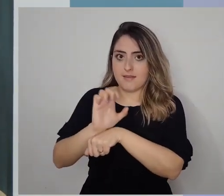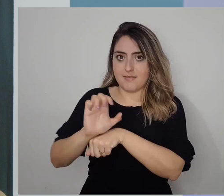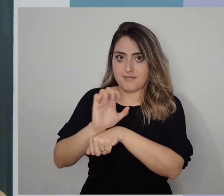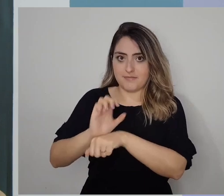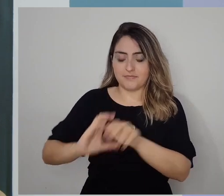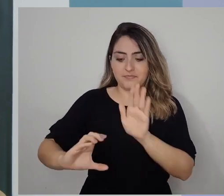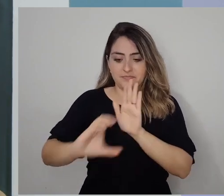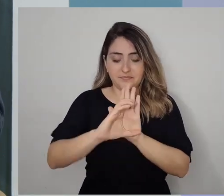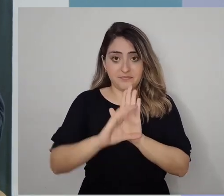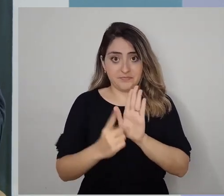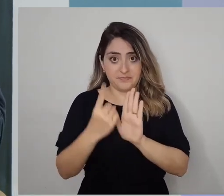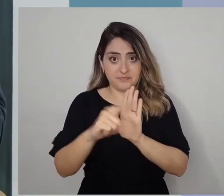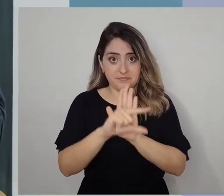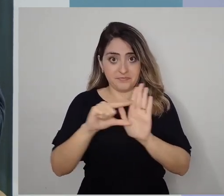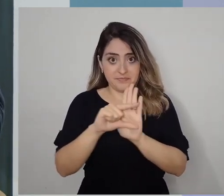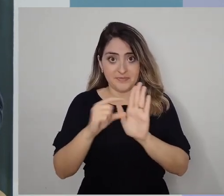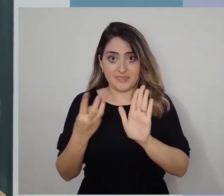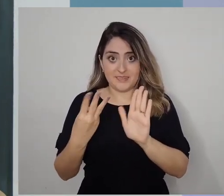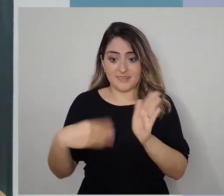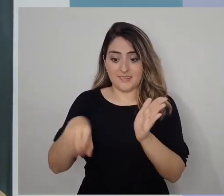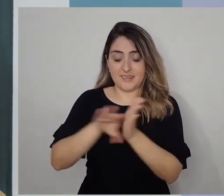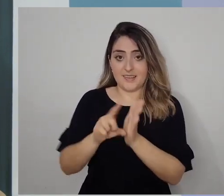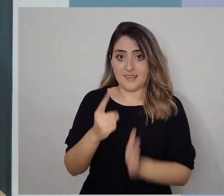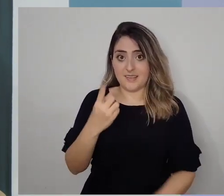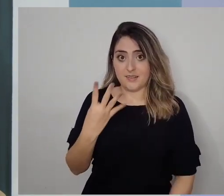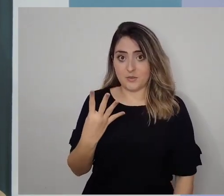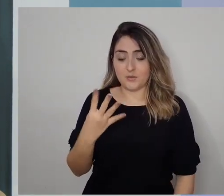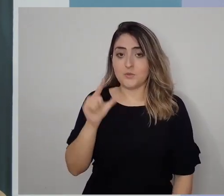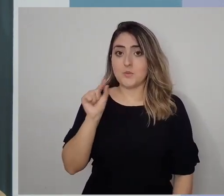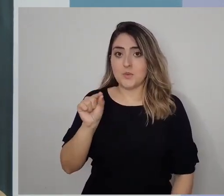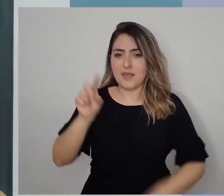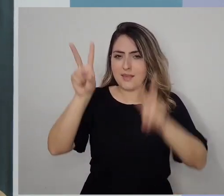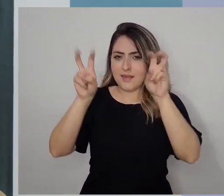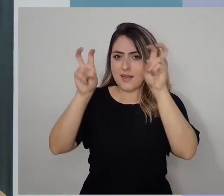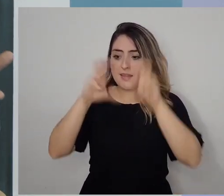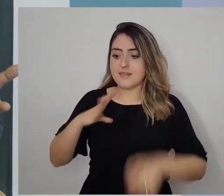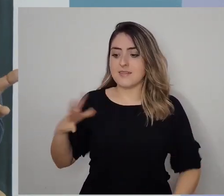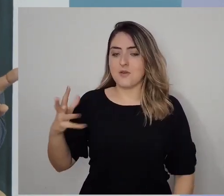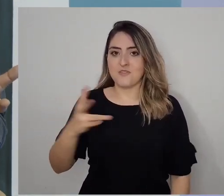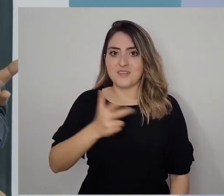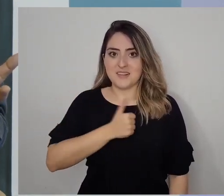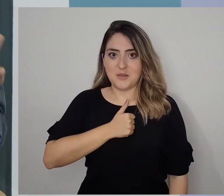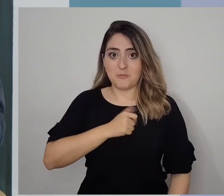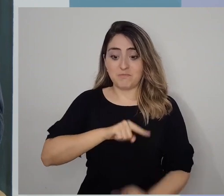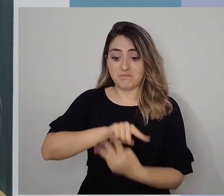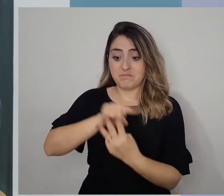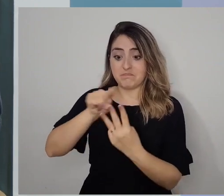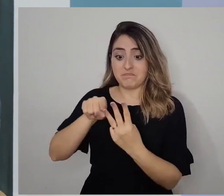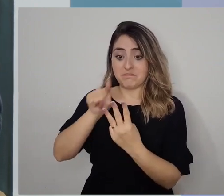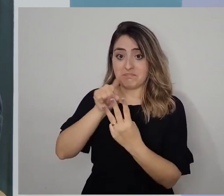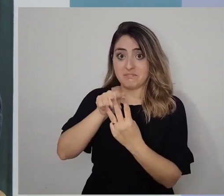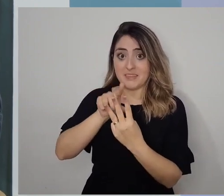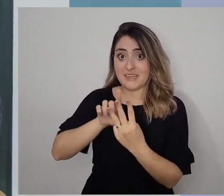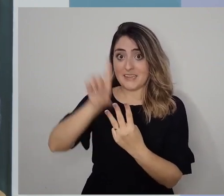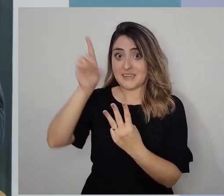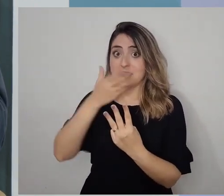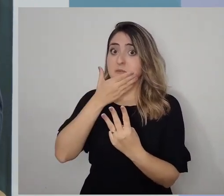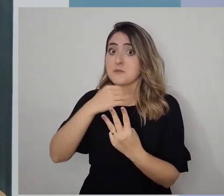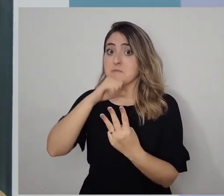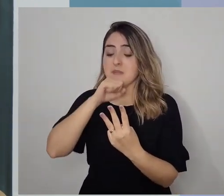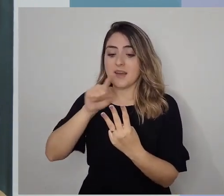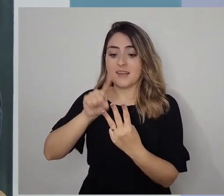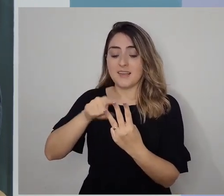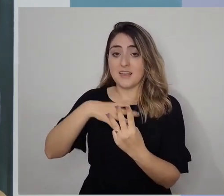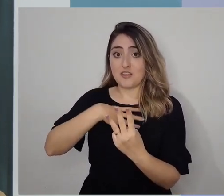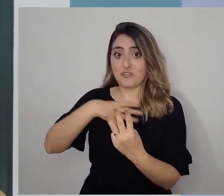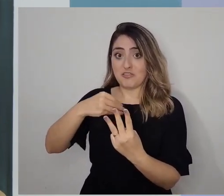1, versículos 3 a 14, a salvação do ponto de vista de Deus, num certo sentido, que o Pai, o Filho e o Espírito Santo